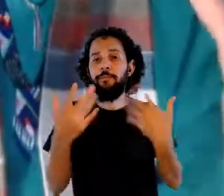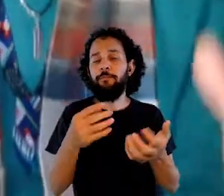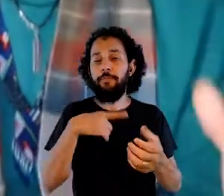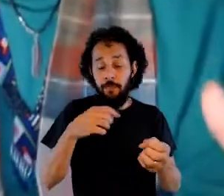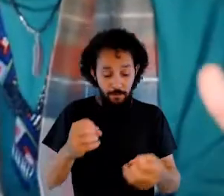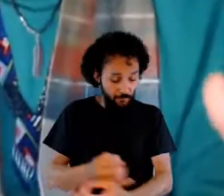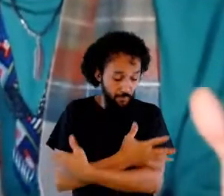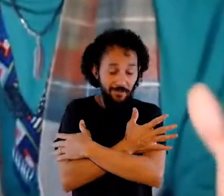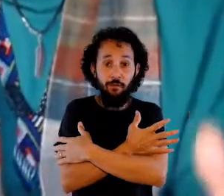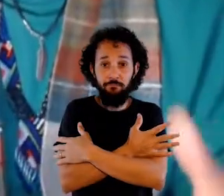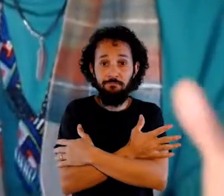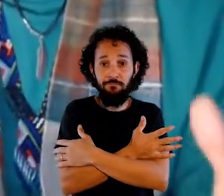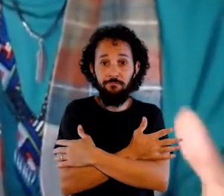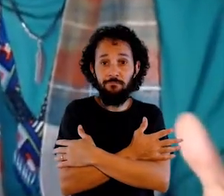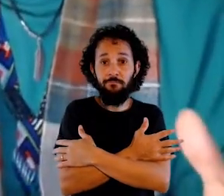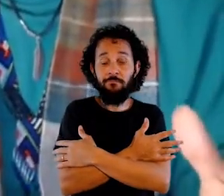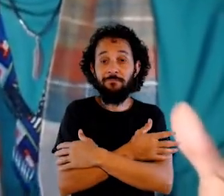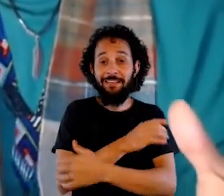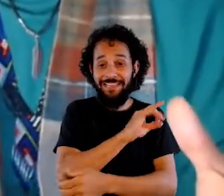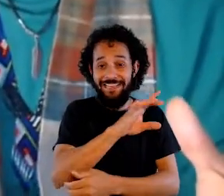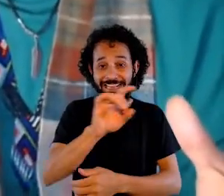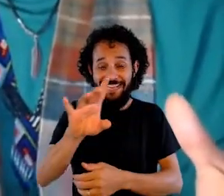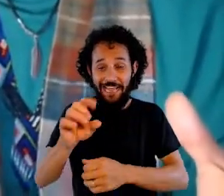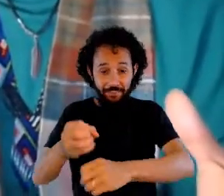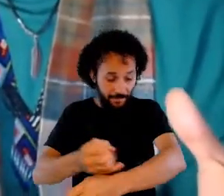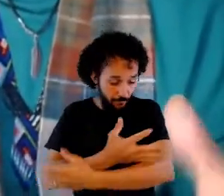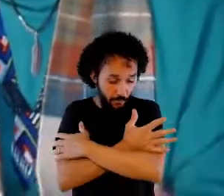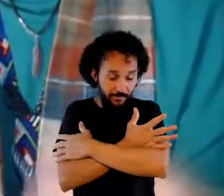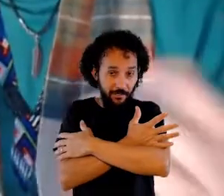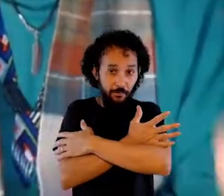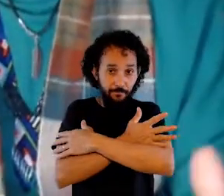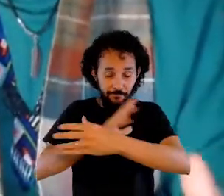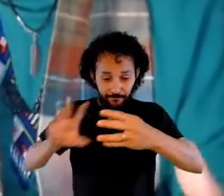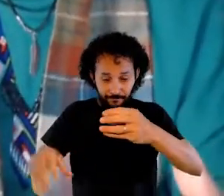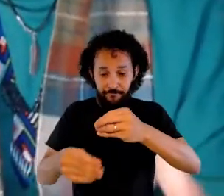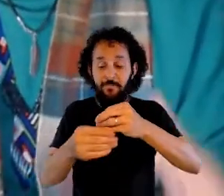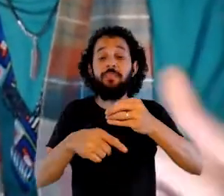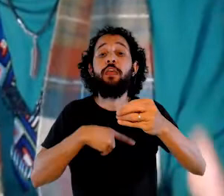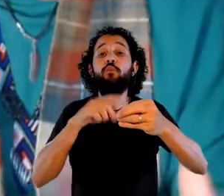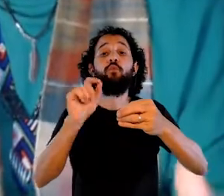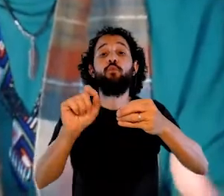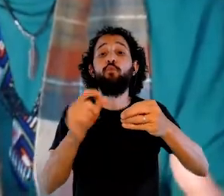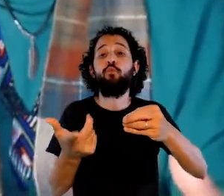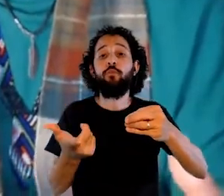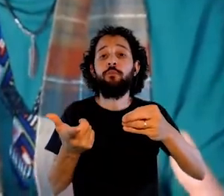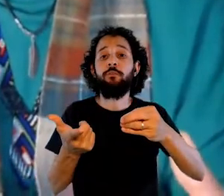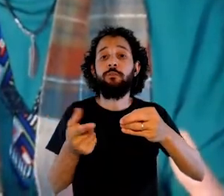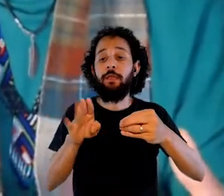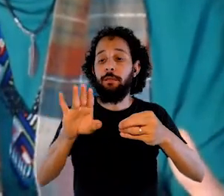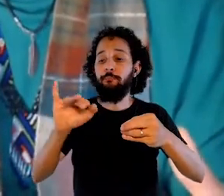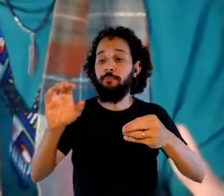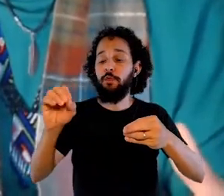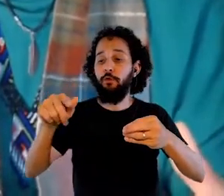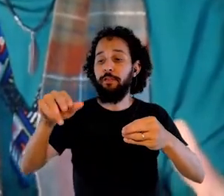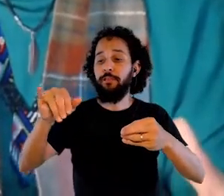E cada emoção segrega uma bioquímica, químicas corporais.